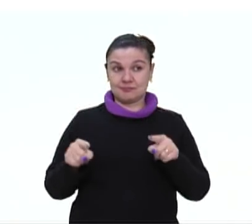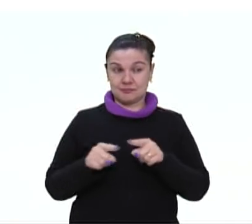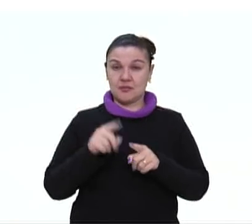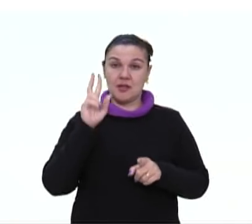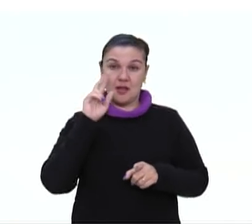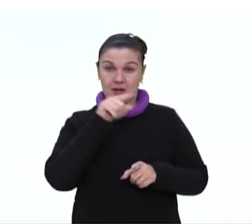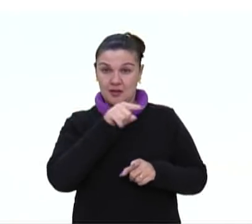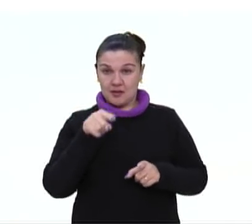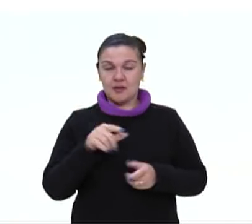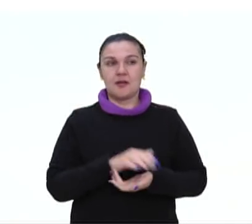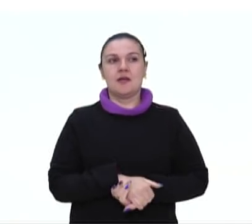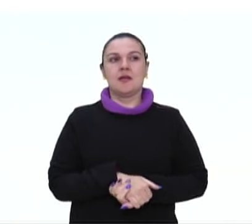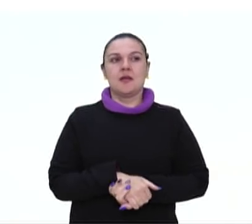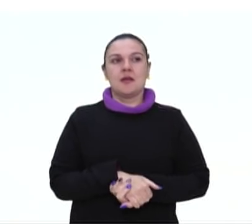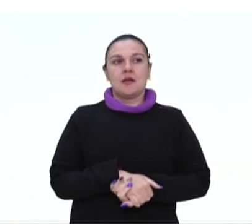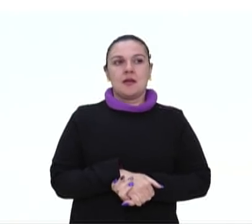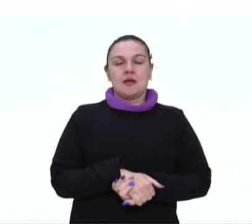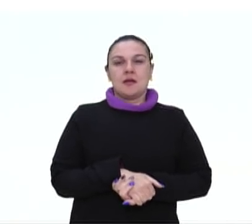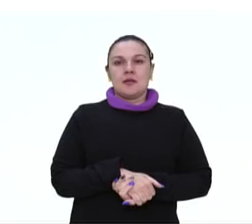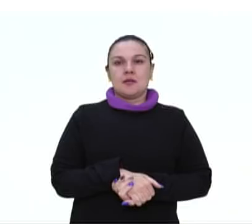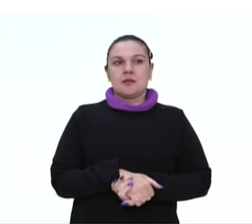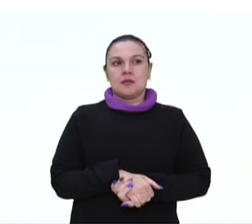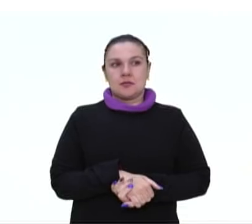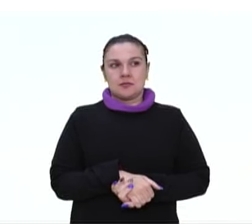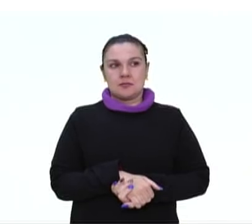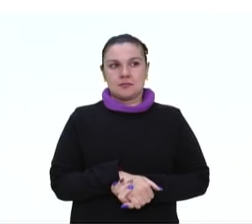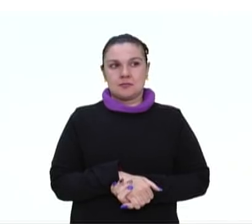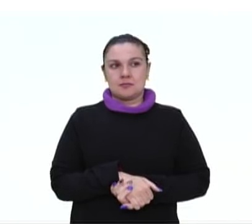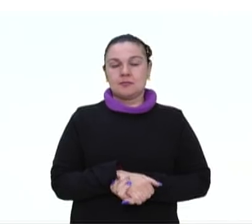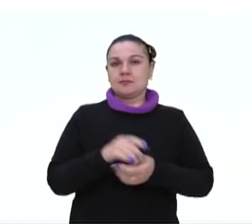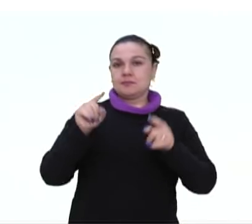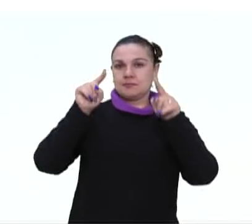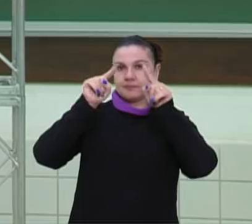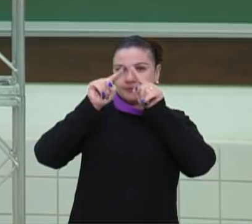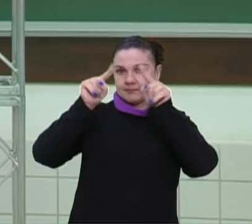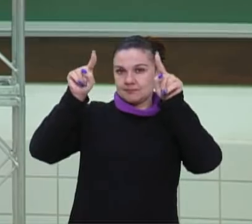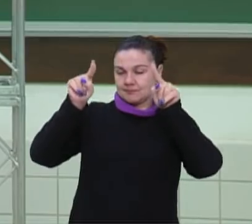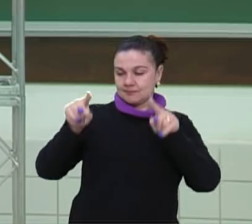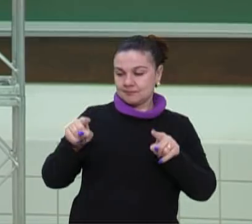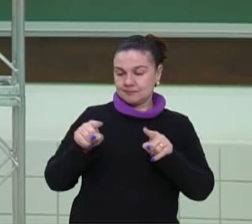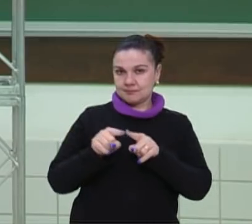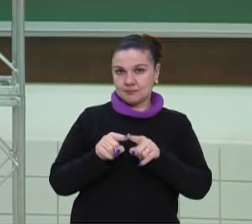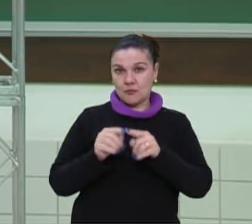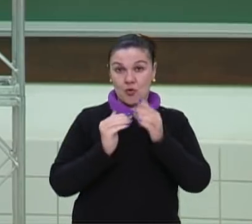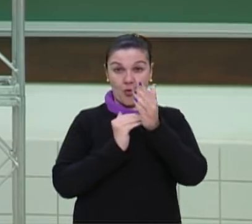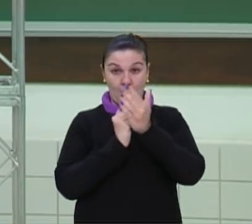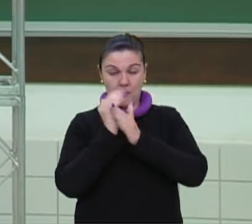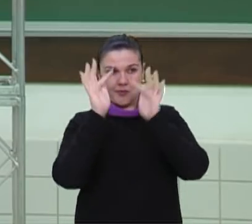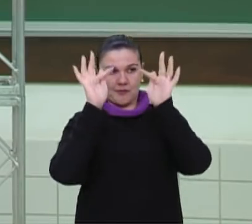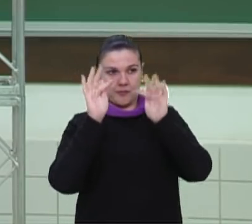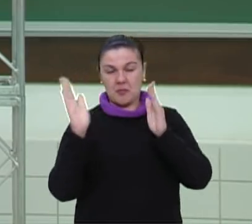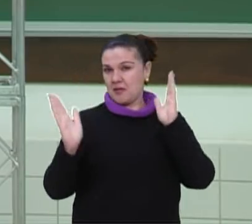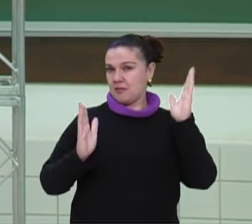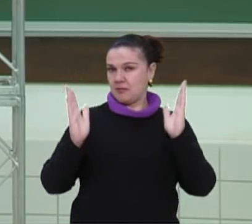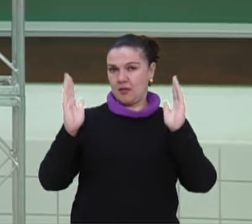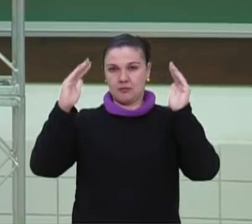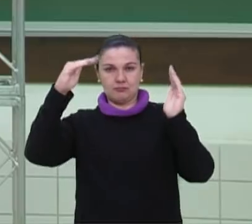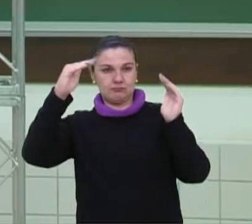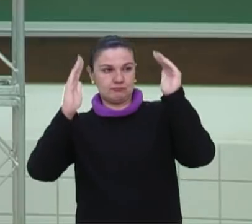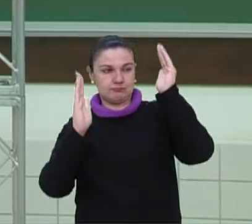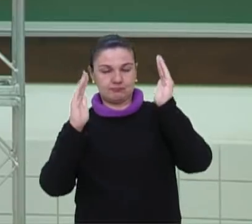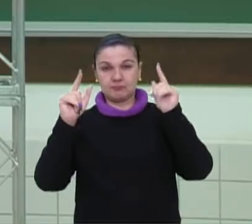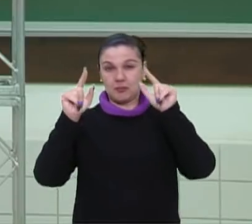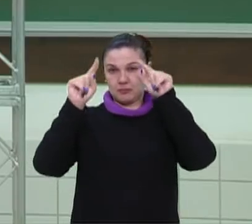né? Então, os segmentos que têm o início e fim, né, desse contorno desse quadrilátero, não importa a forma desse